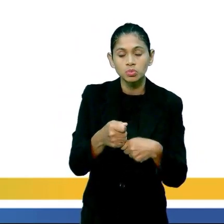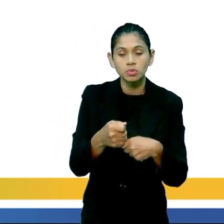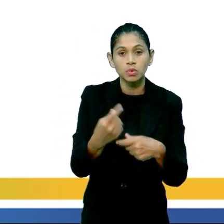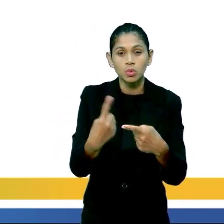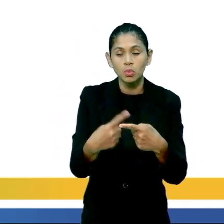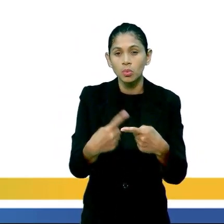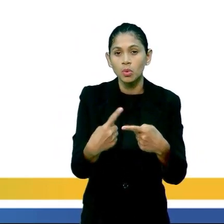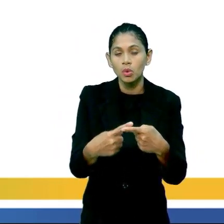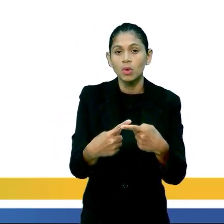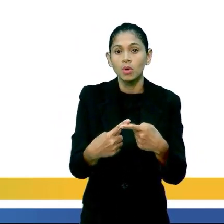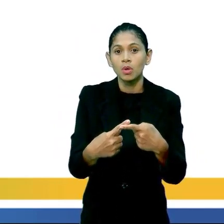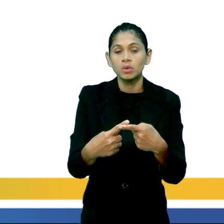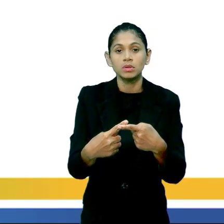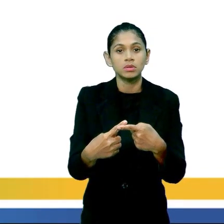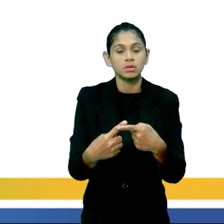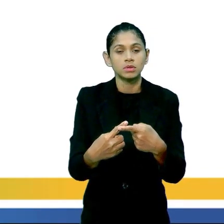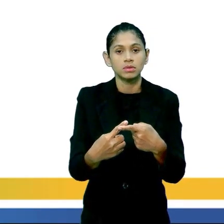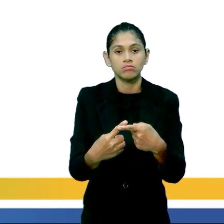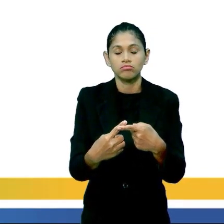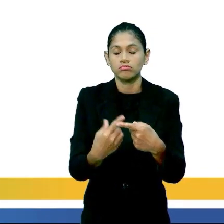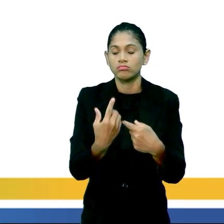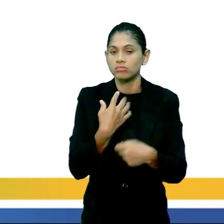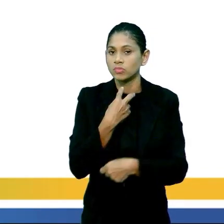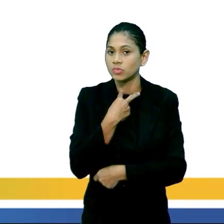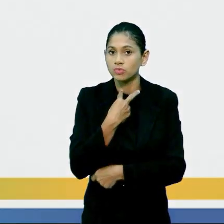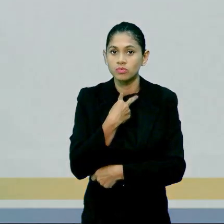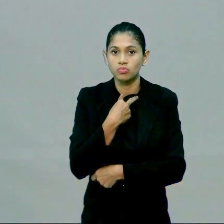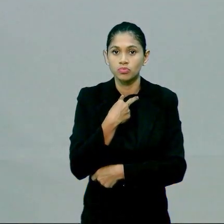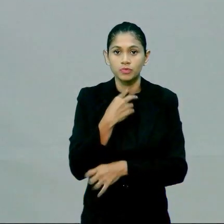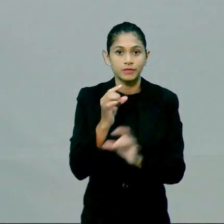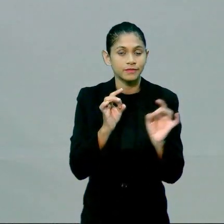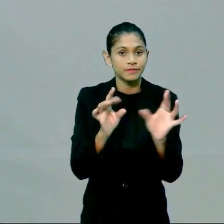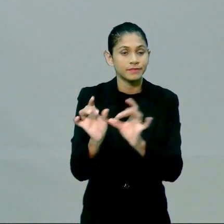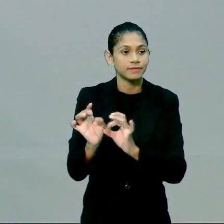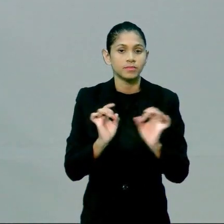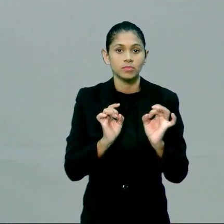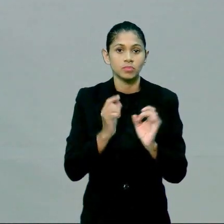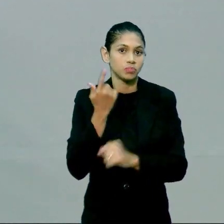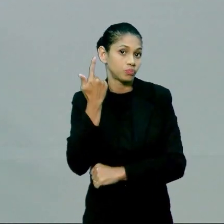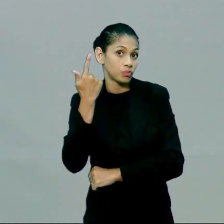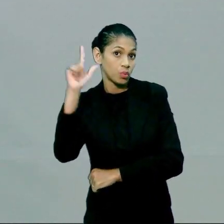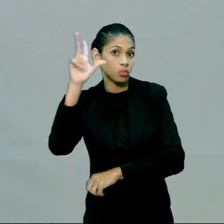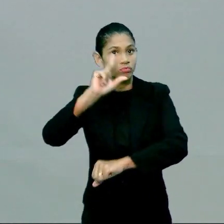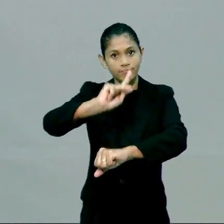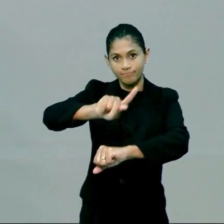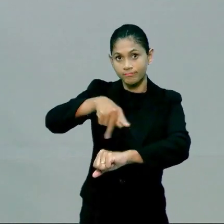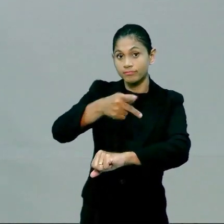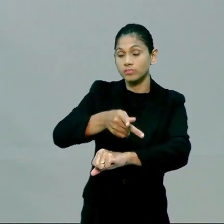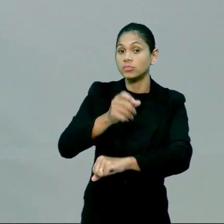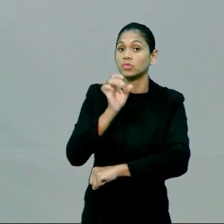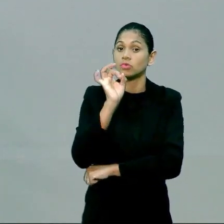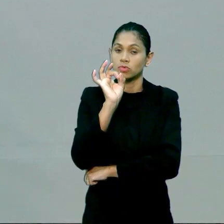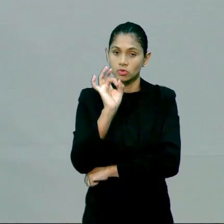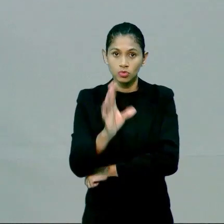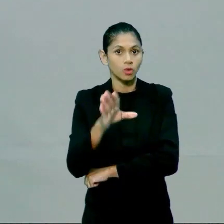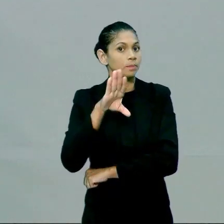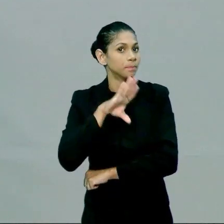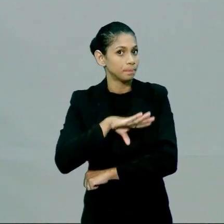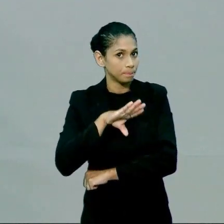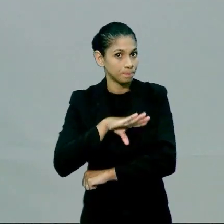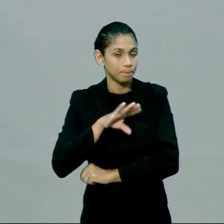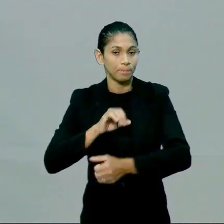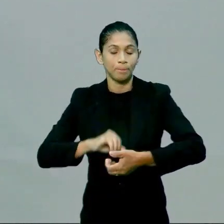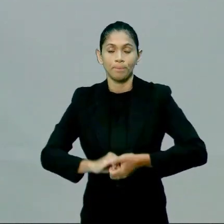mais nenhum outro país do mundo, apenas para sua metrópole. Relação difícil, né, essa? Mas calma, que a gente ainda